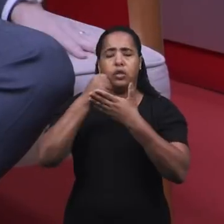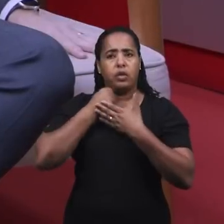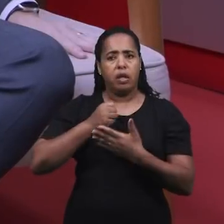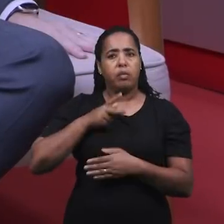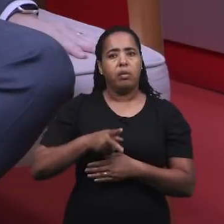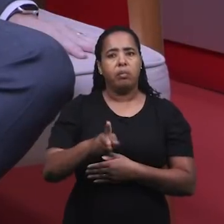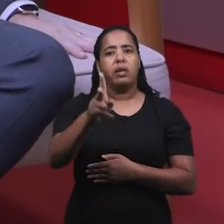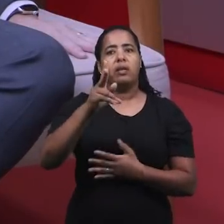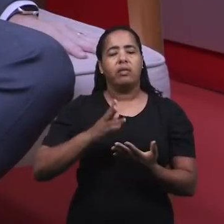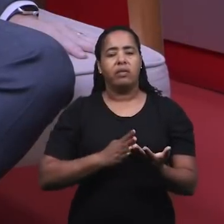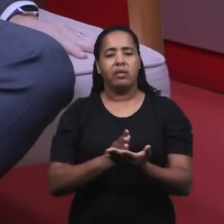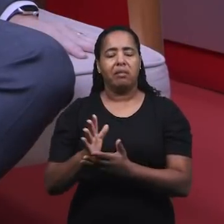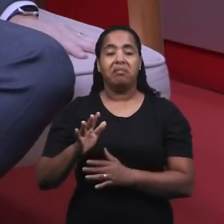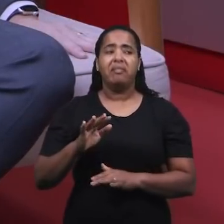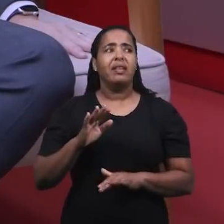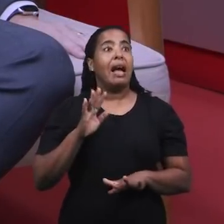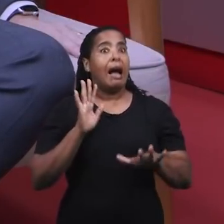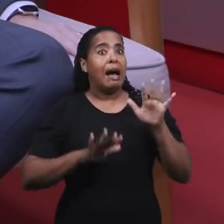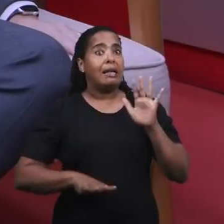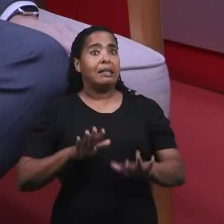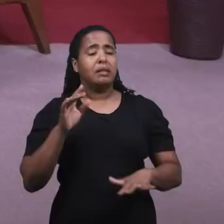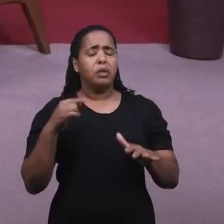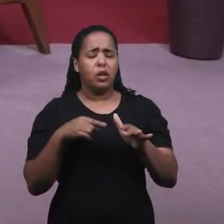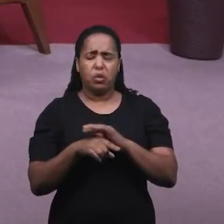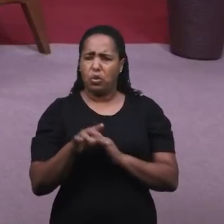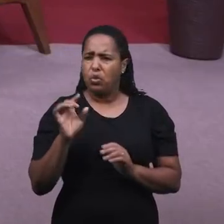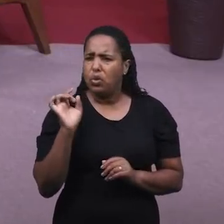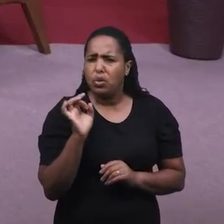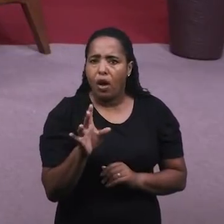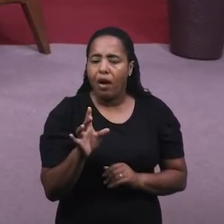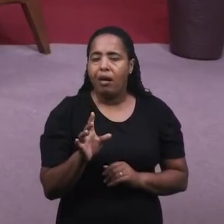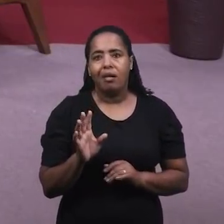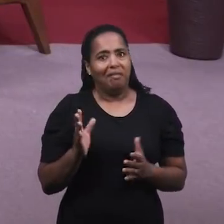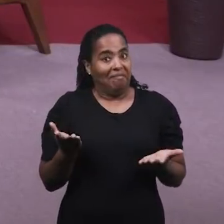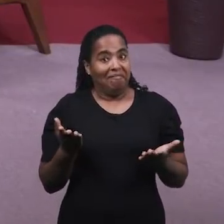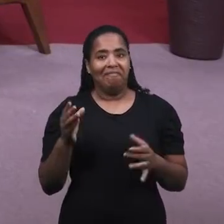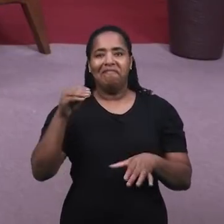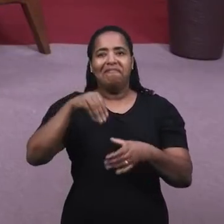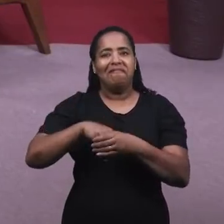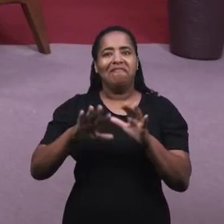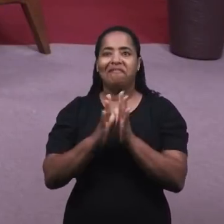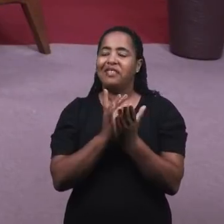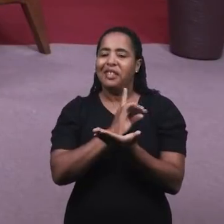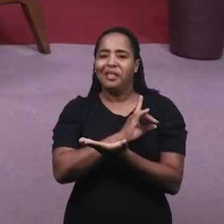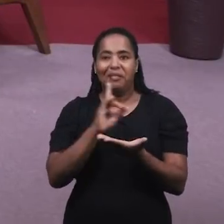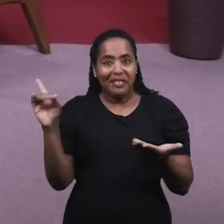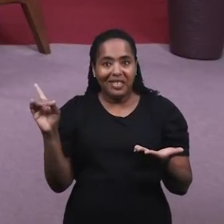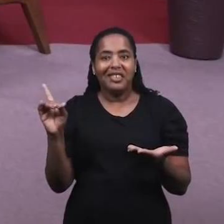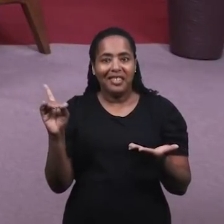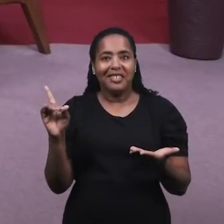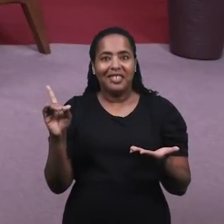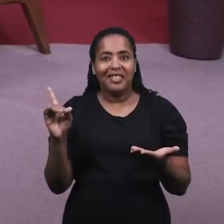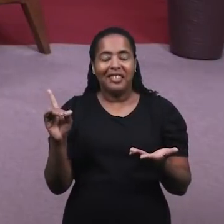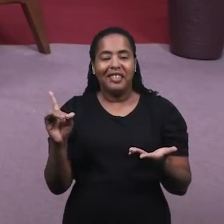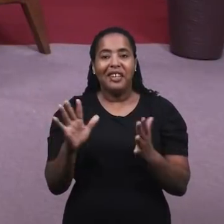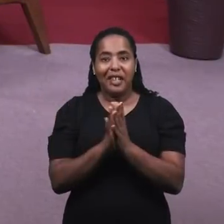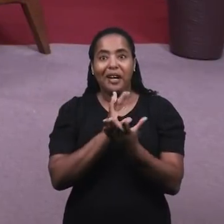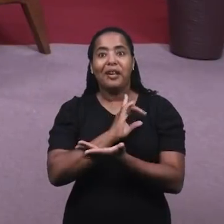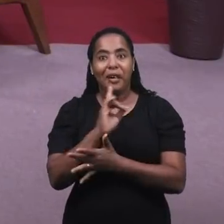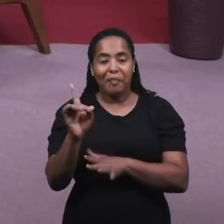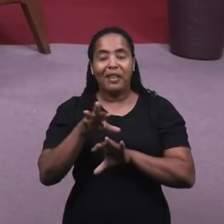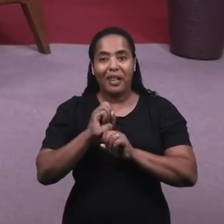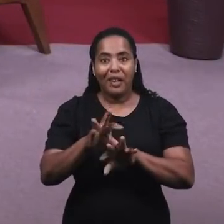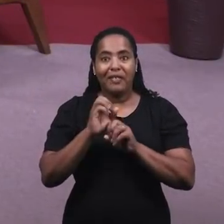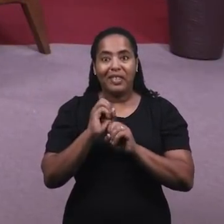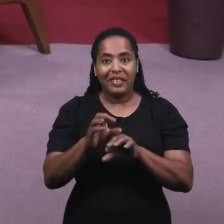continuar a caminhada. E às vezes alguém pode perguntar, mas é só isso? É o que está na palavra de Deus. É o que ela nos ensina. É o que a Bíblia Não ensina. tem que Isso aí,